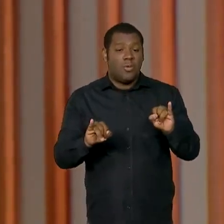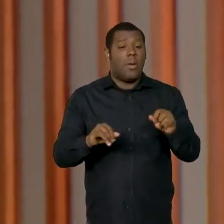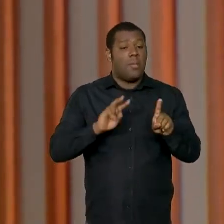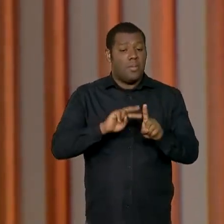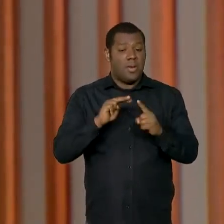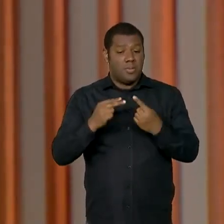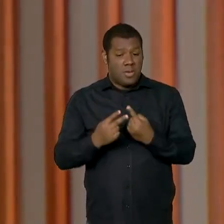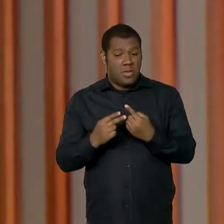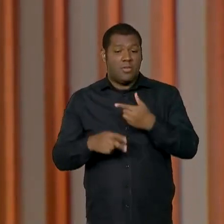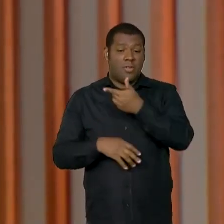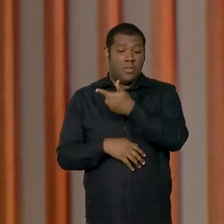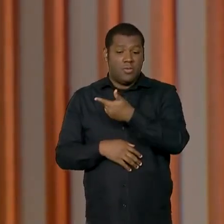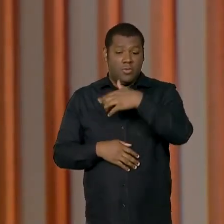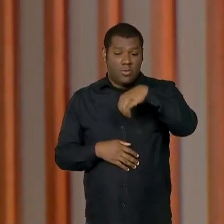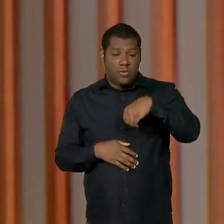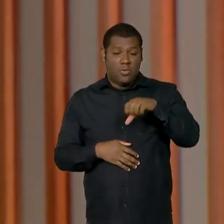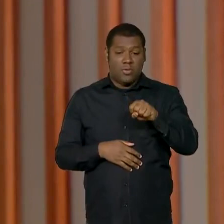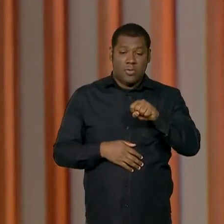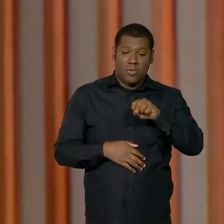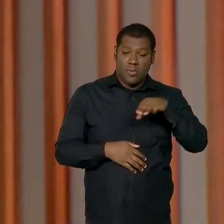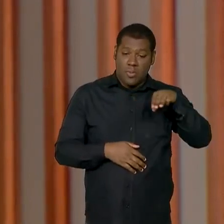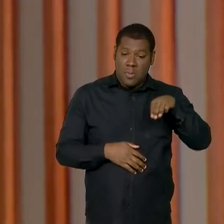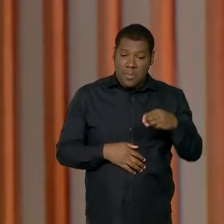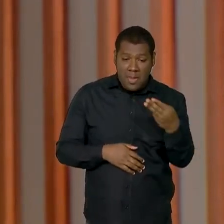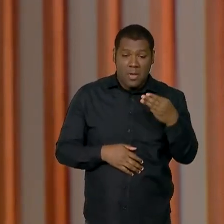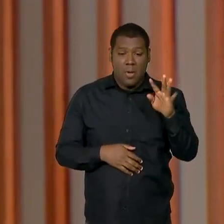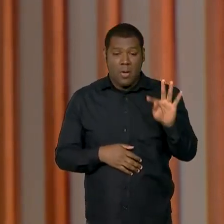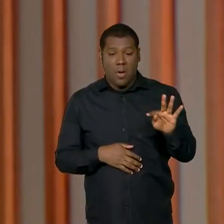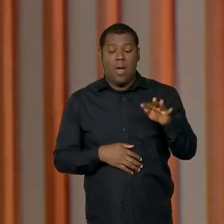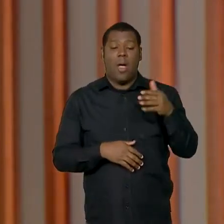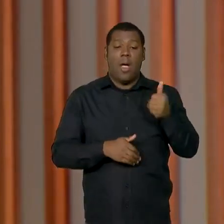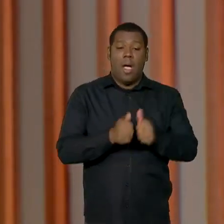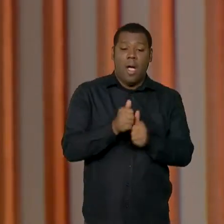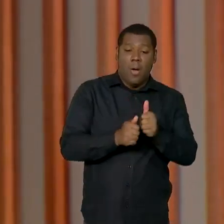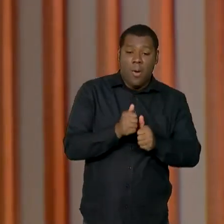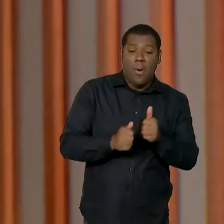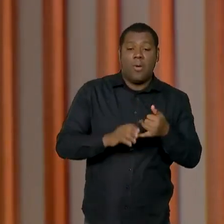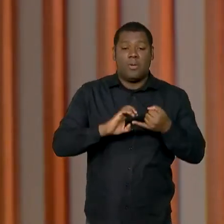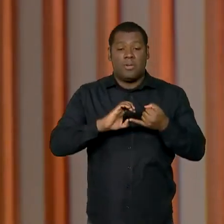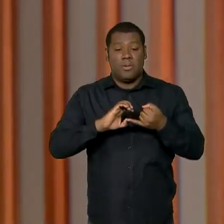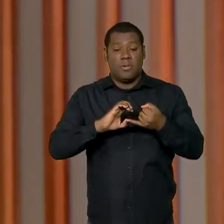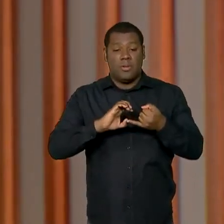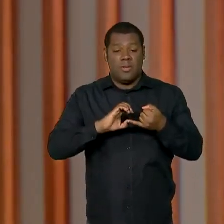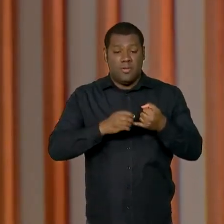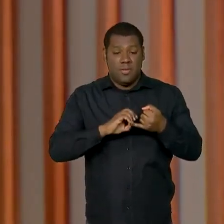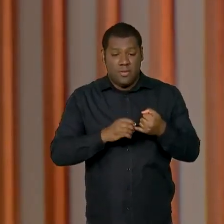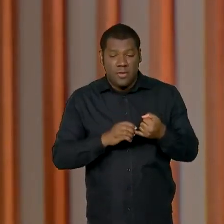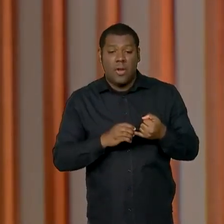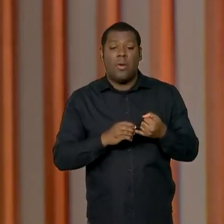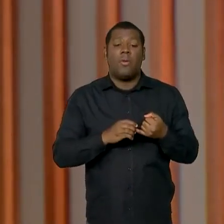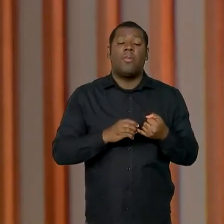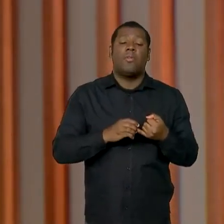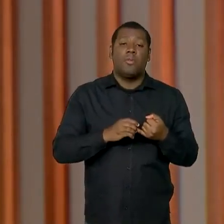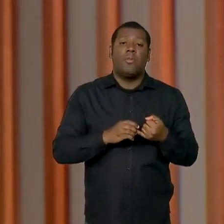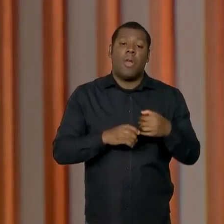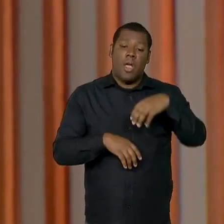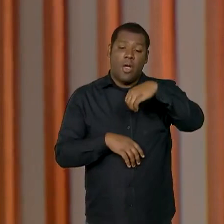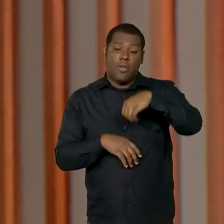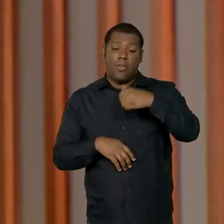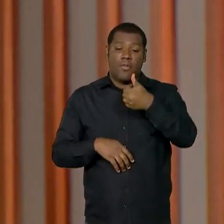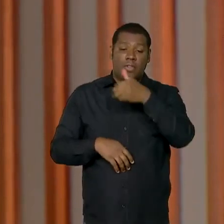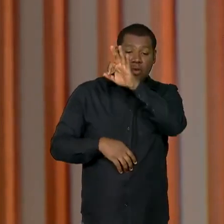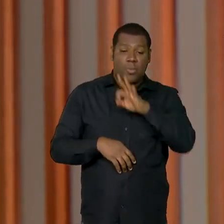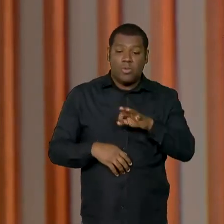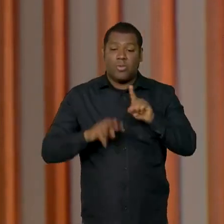ultrapassar 298 milhões de toneladas. Arroz, milho e soja somados representam 91% da